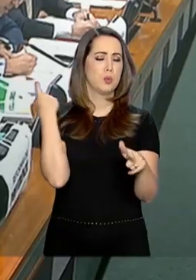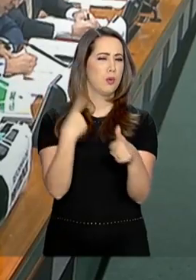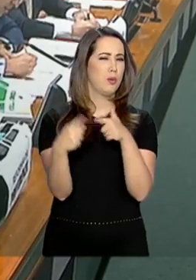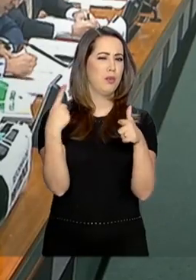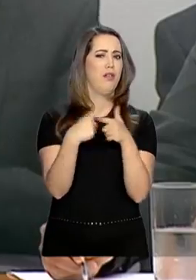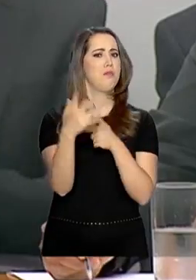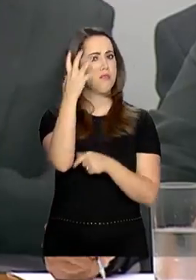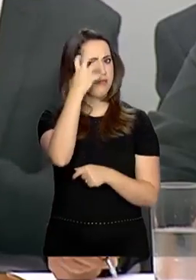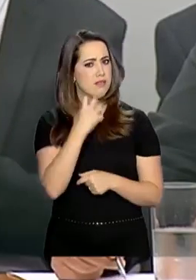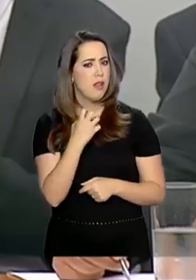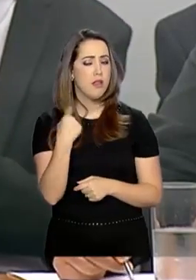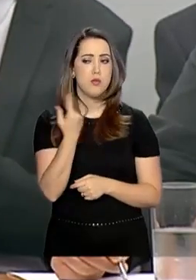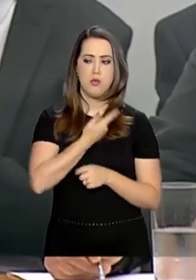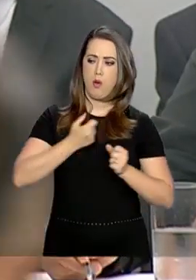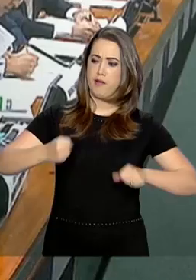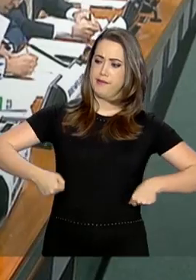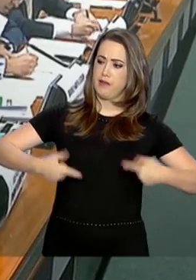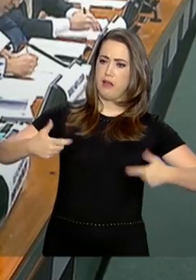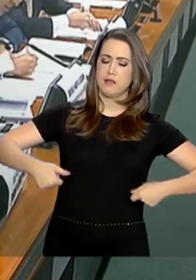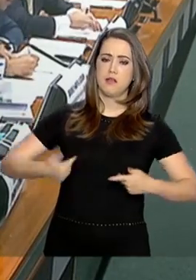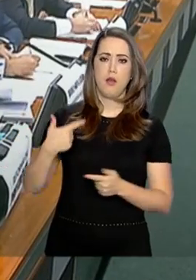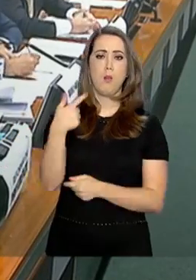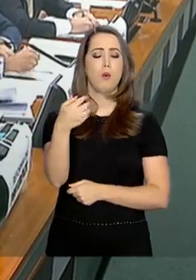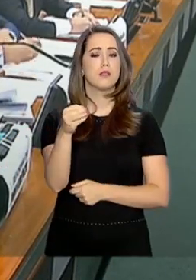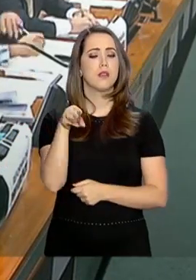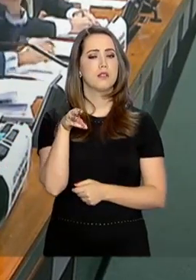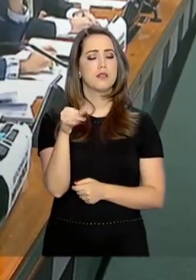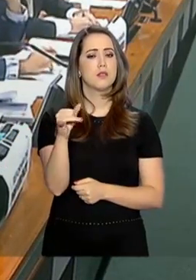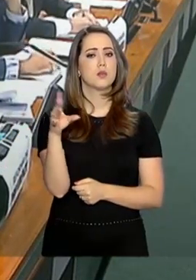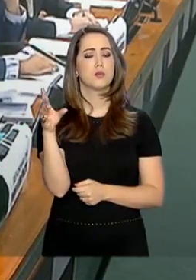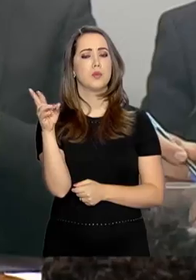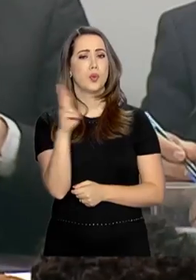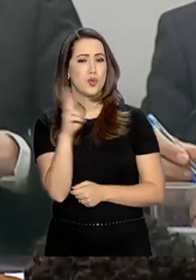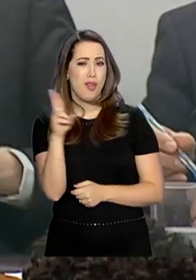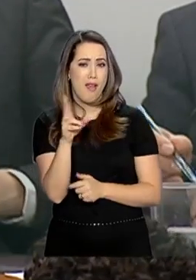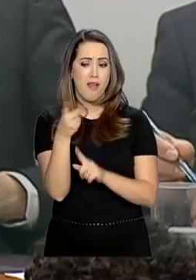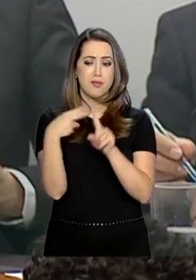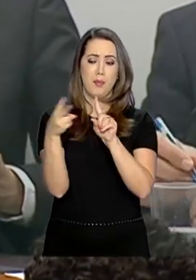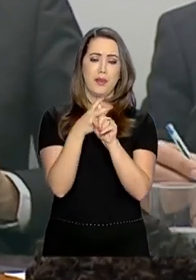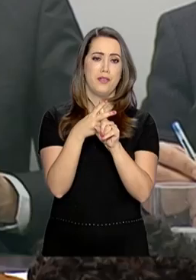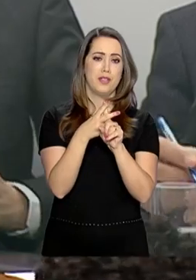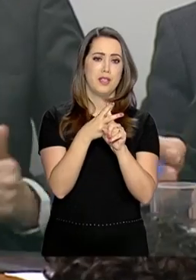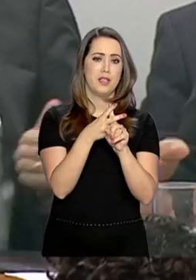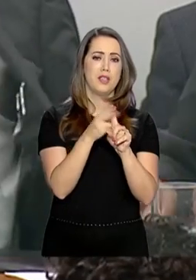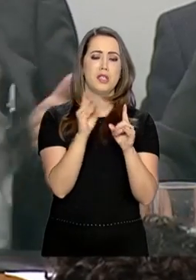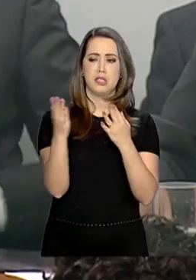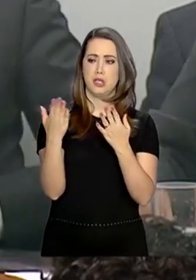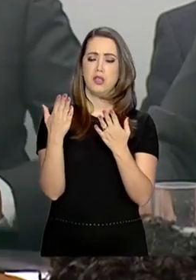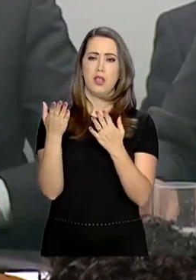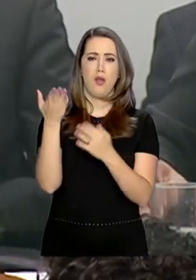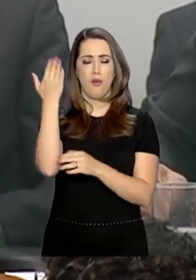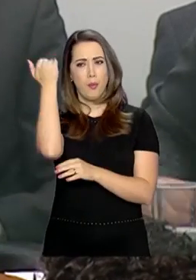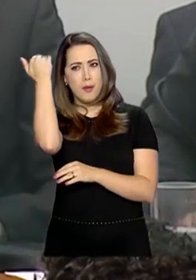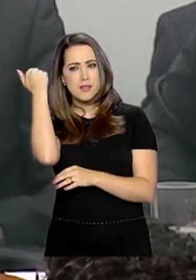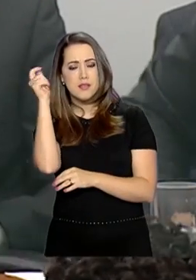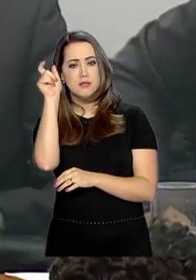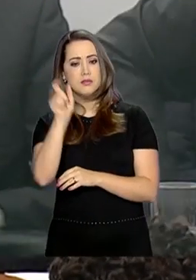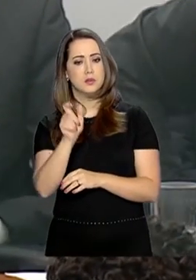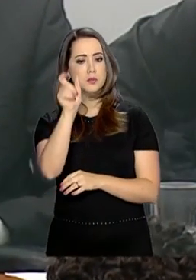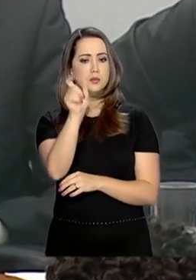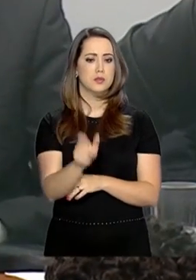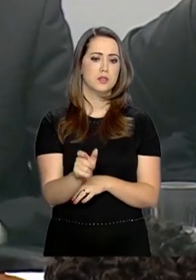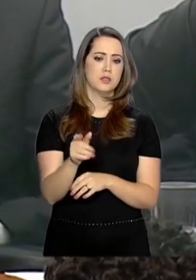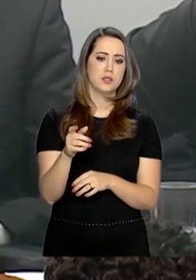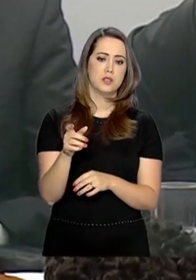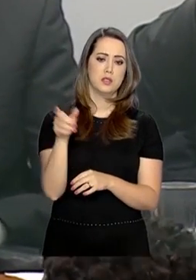ano passado nós gastamos 700 bilhões com a Previdência, e que é o passado, né? Que são